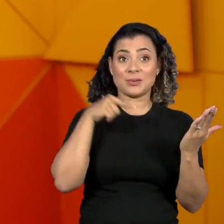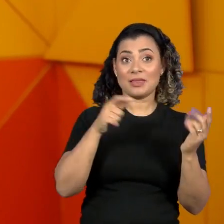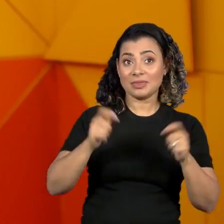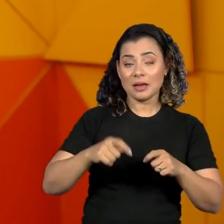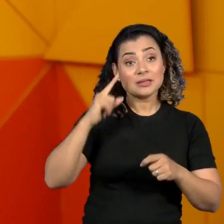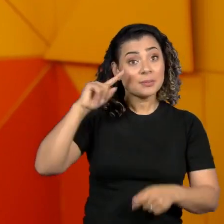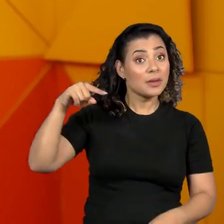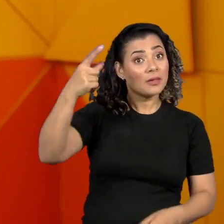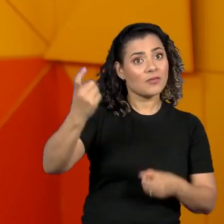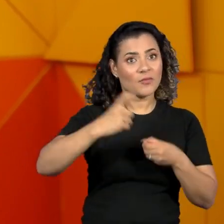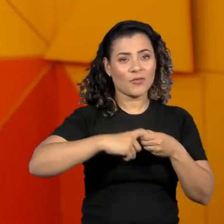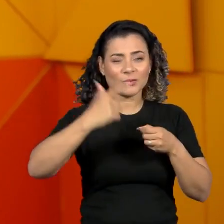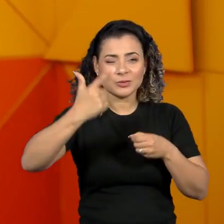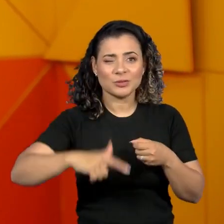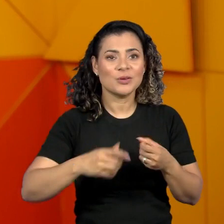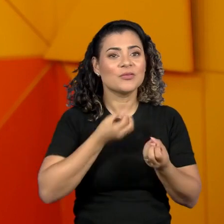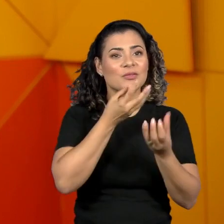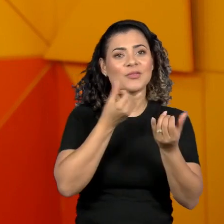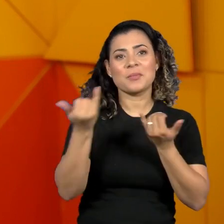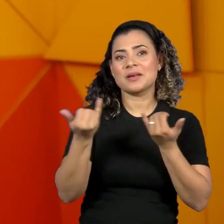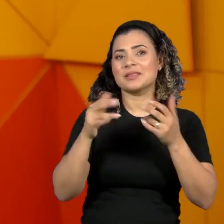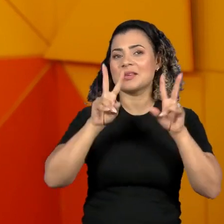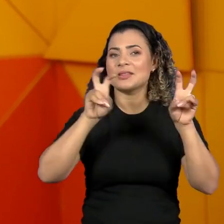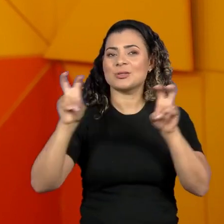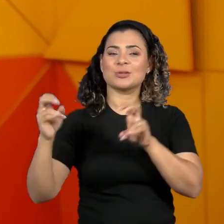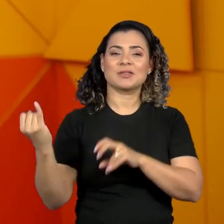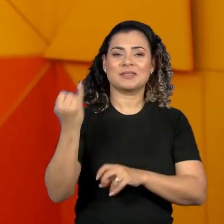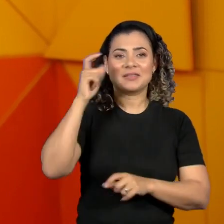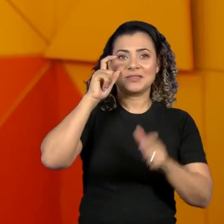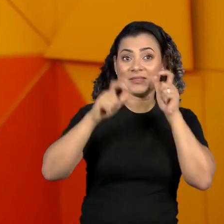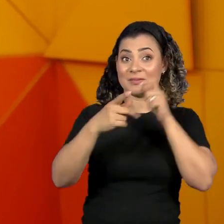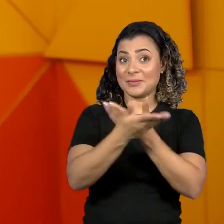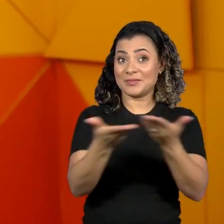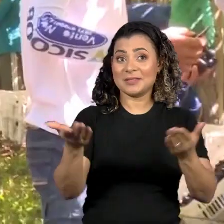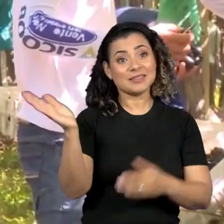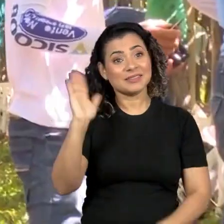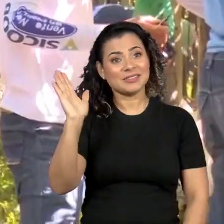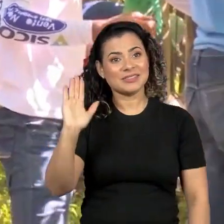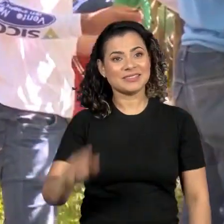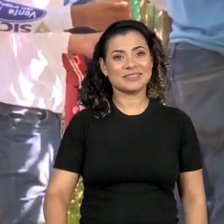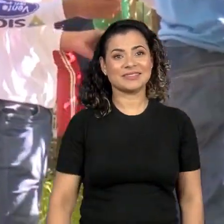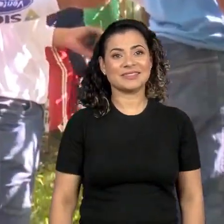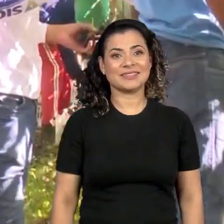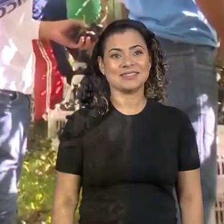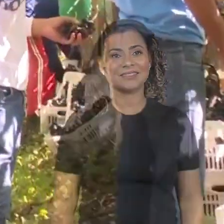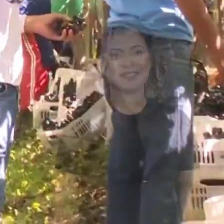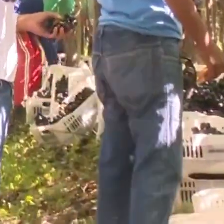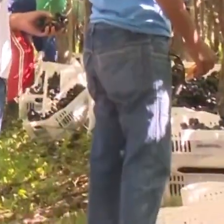Semana que vem eu volto com mais um assunto interessante para você. Até lá! You.